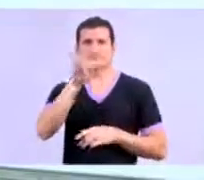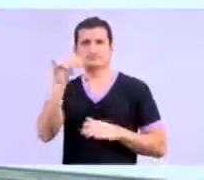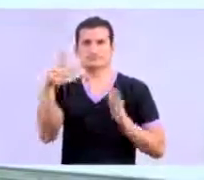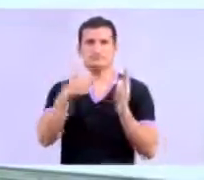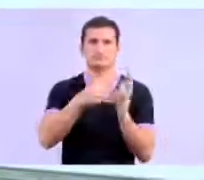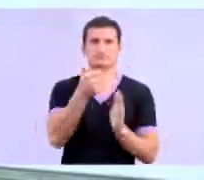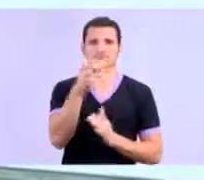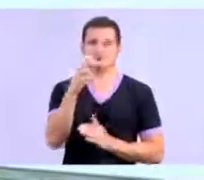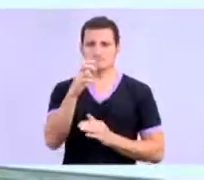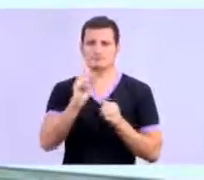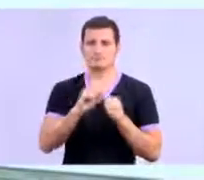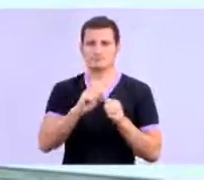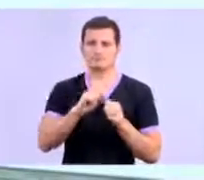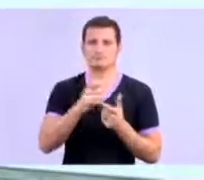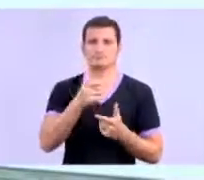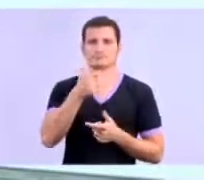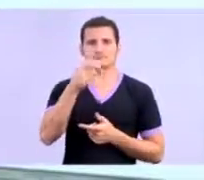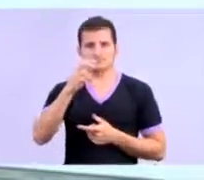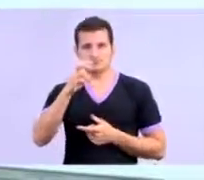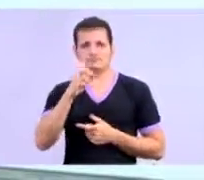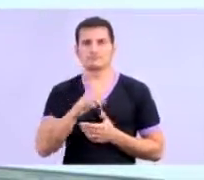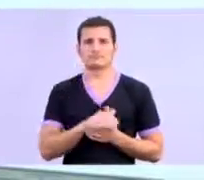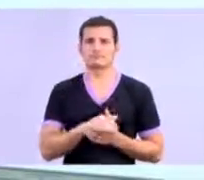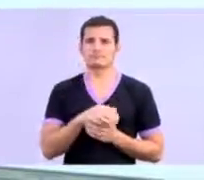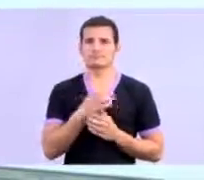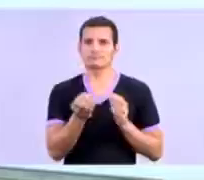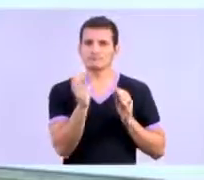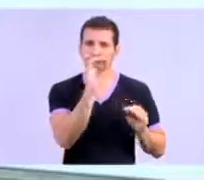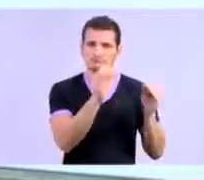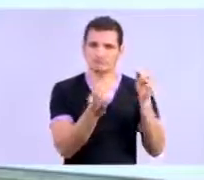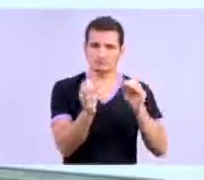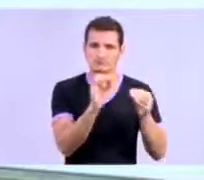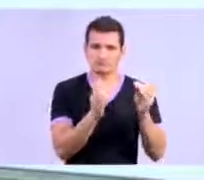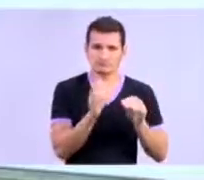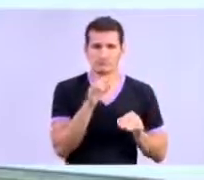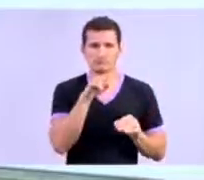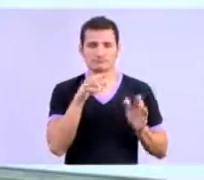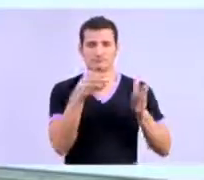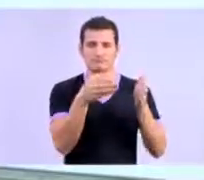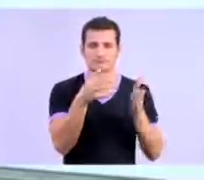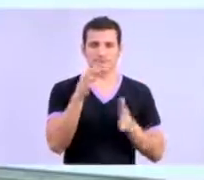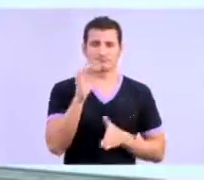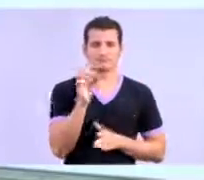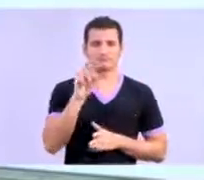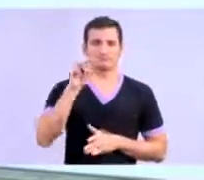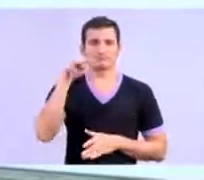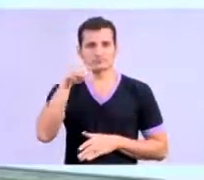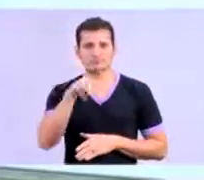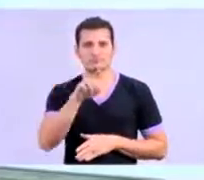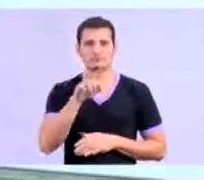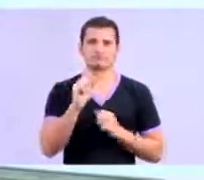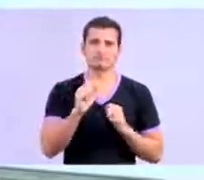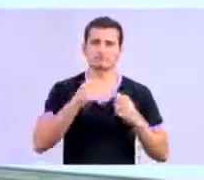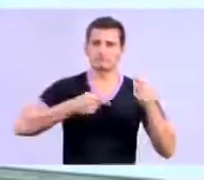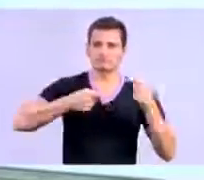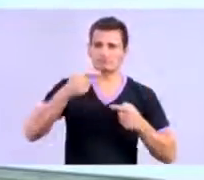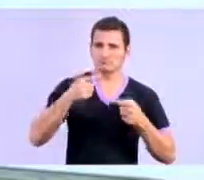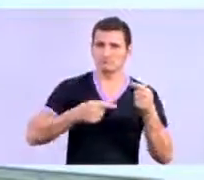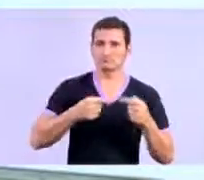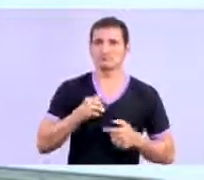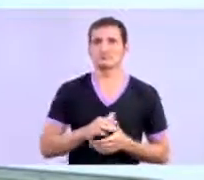fazê-la, né? Dia 15/3, e postem lá, é um fórum, correto? Que vocês vão poder discutir muito bem.